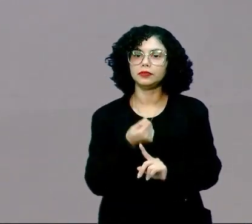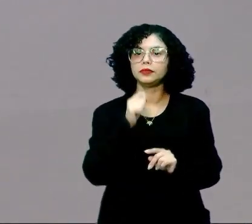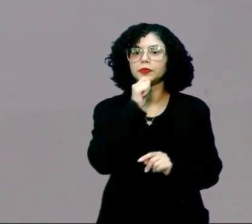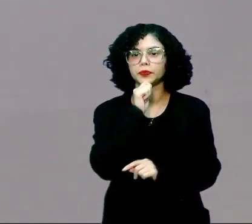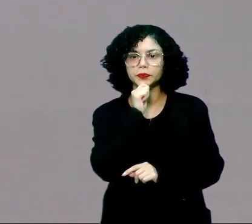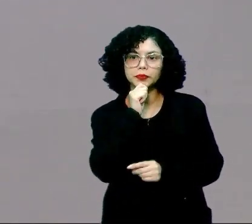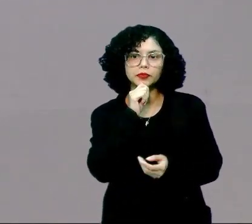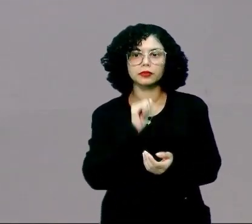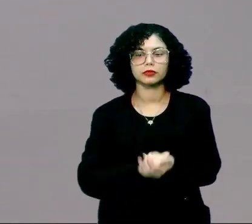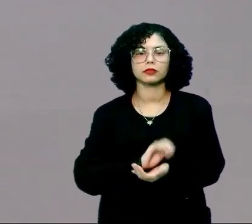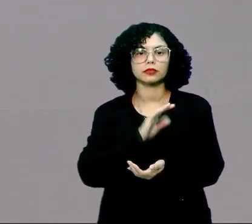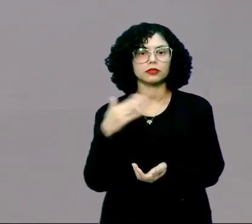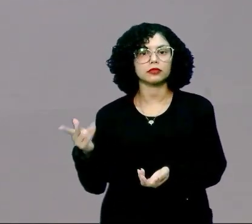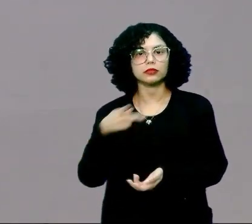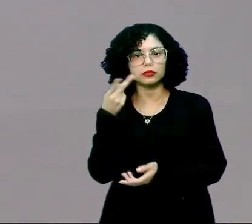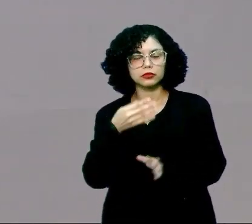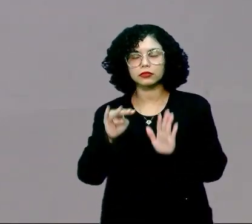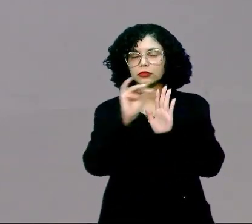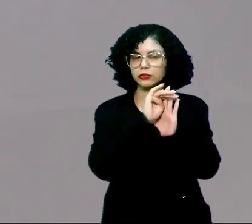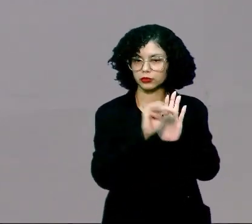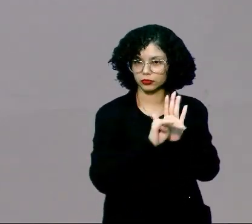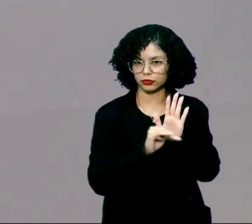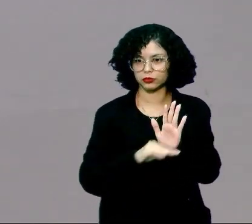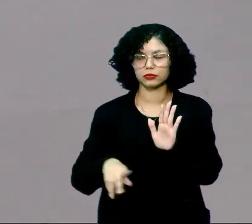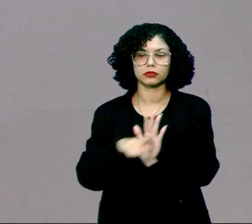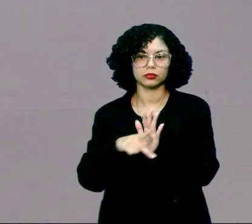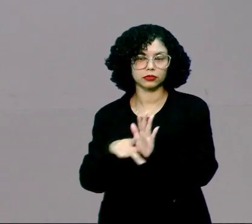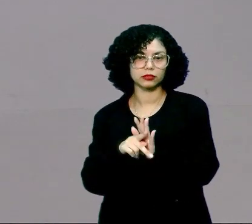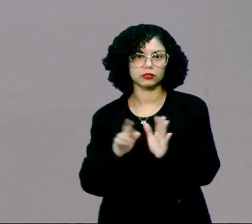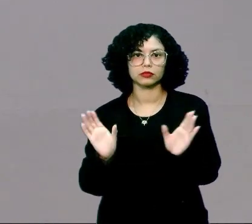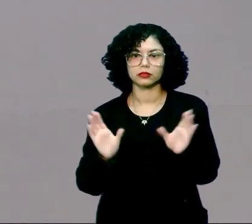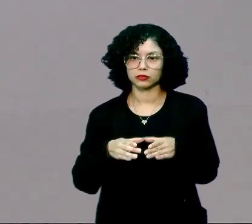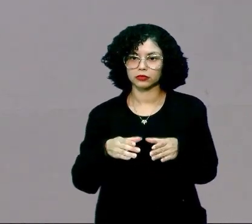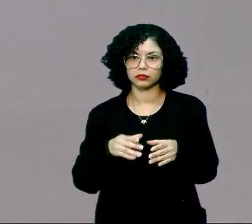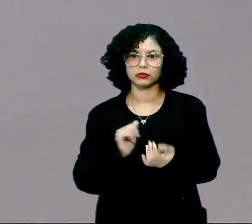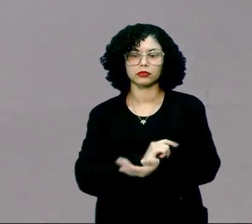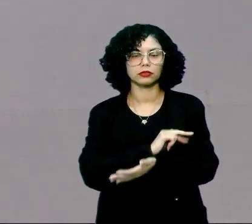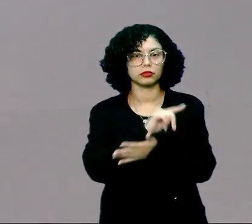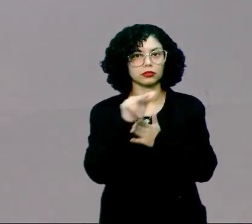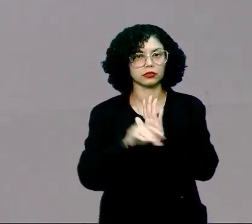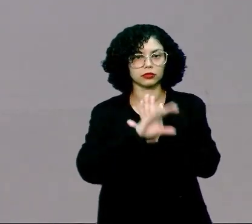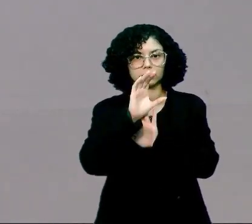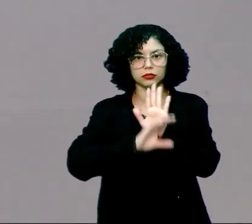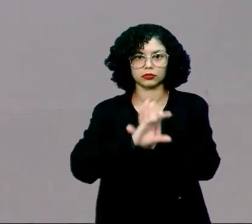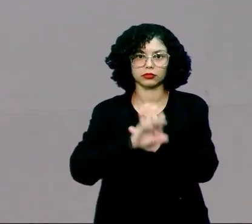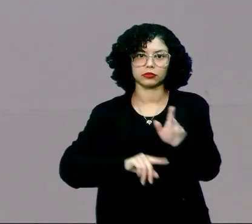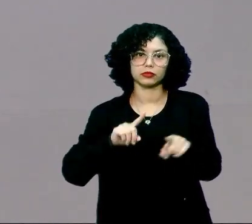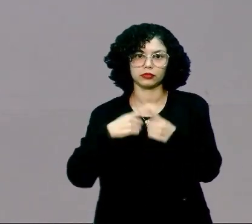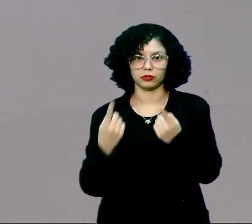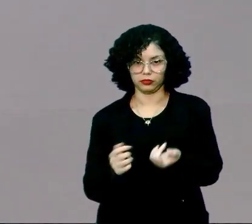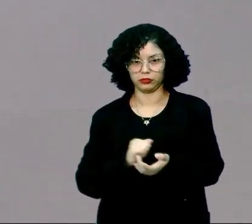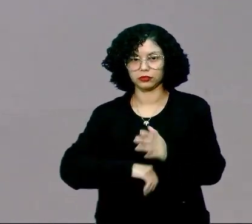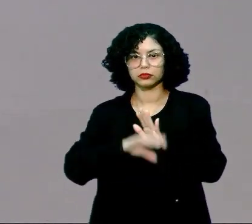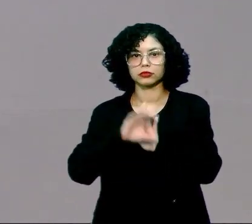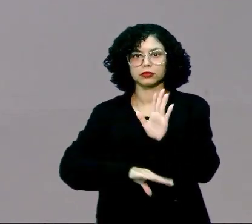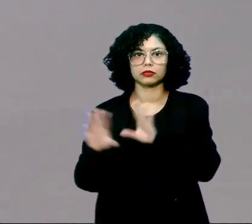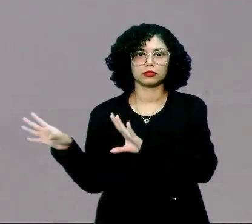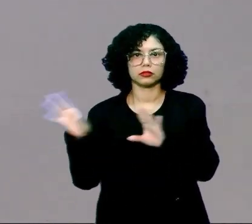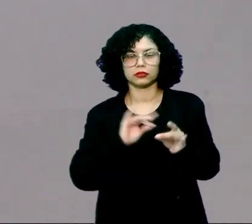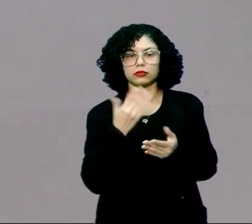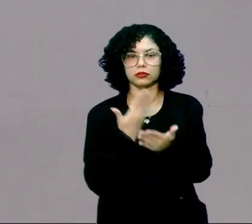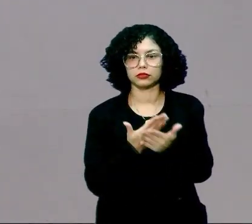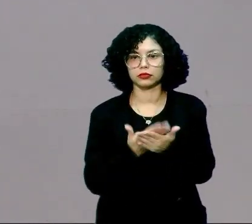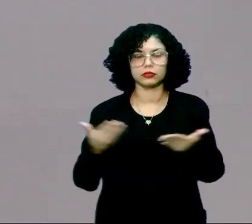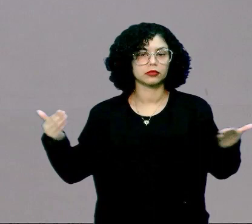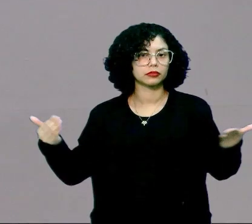aparece... Quando a gente fala dessa classificação, definição, a gente vê diversos conceitos, mas aqui no conceito que eu trago para a aula